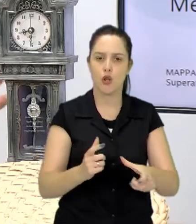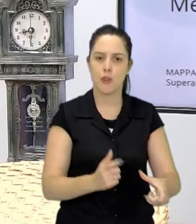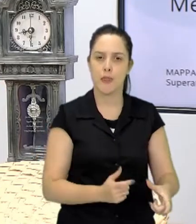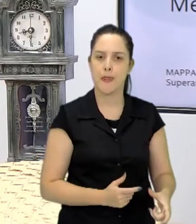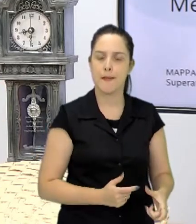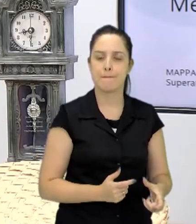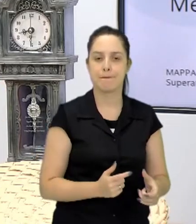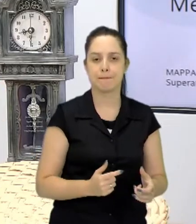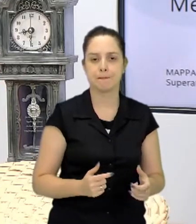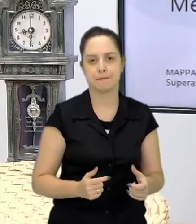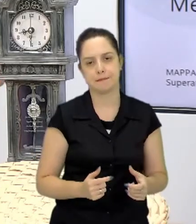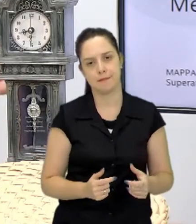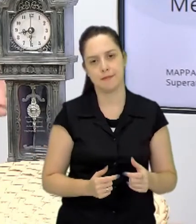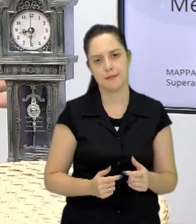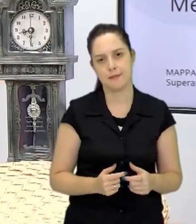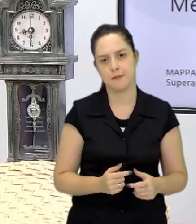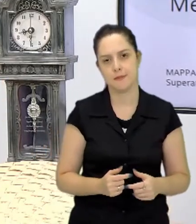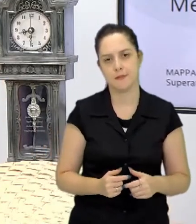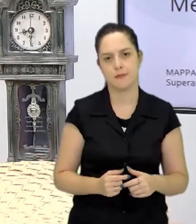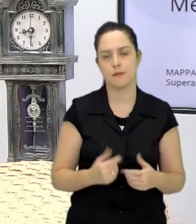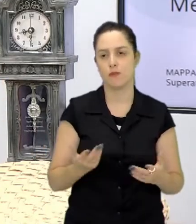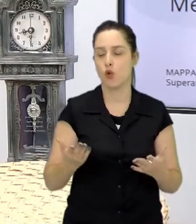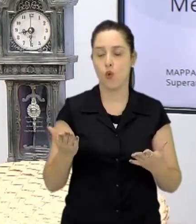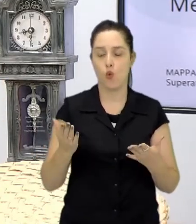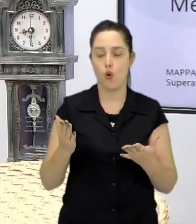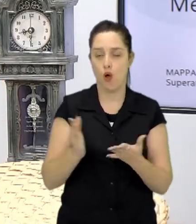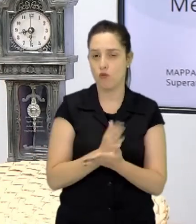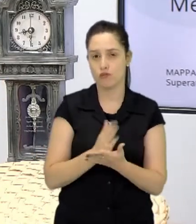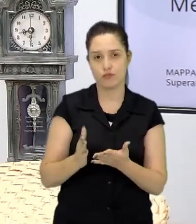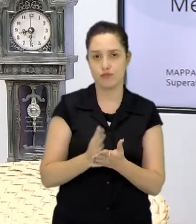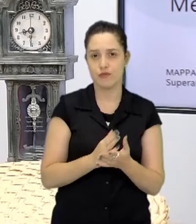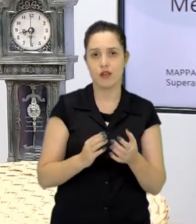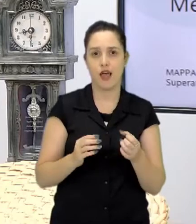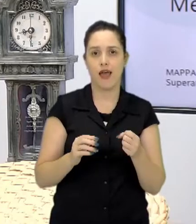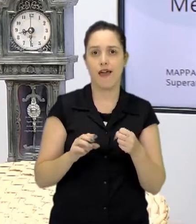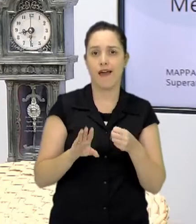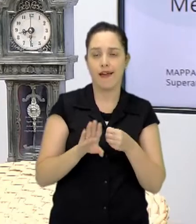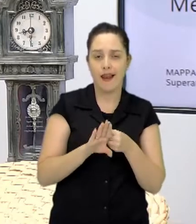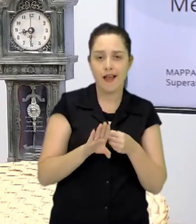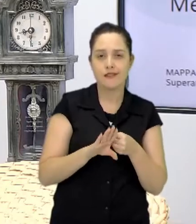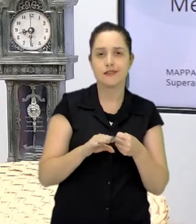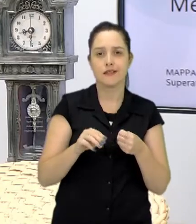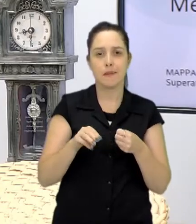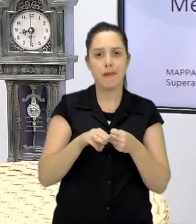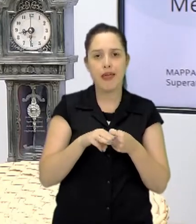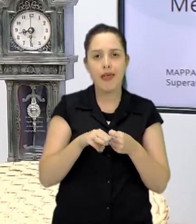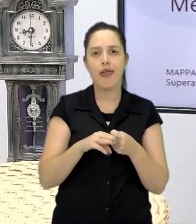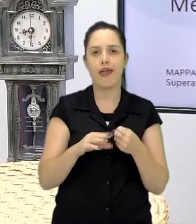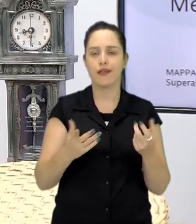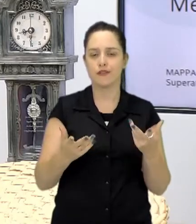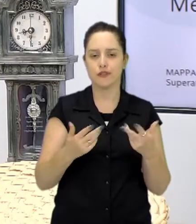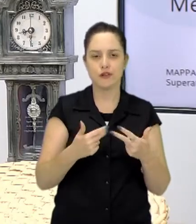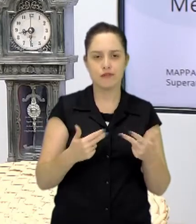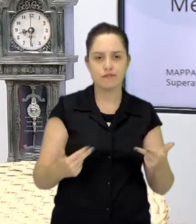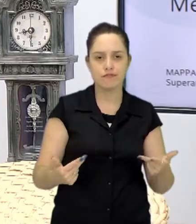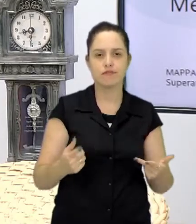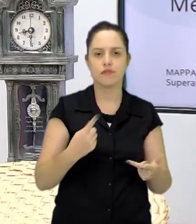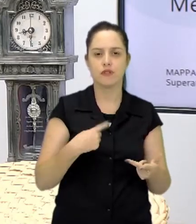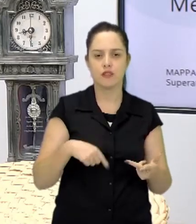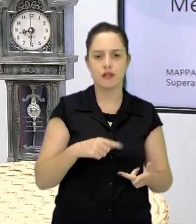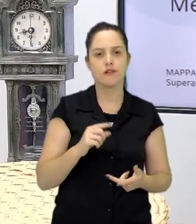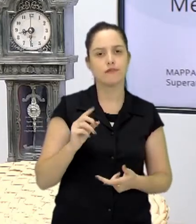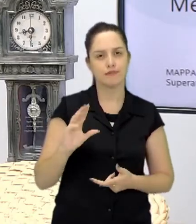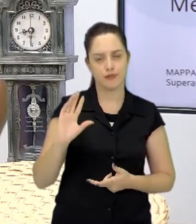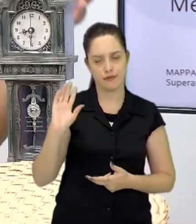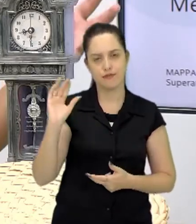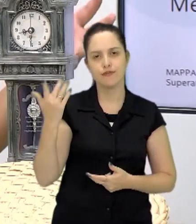mais de classe média, bairros que já não aceitam alguns tipos de pessoas, né? Então nós temos isso acontecendo também,